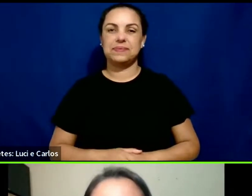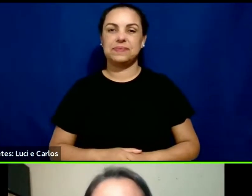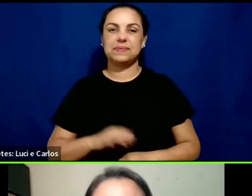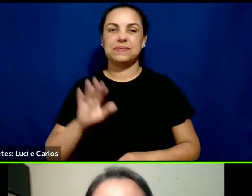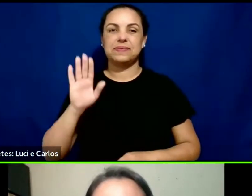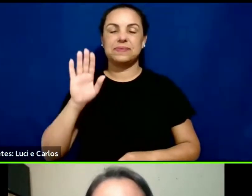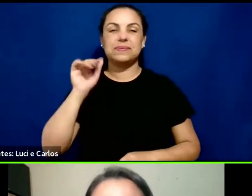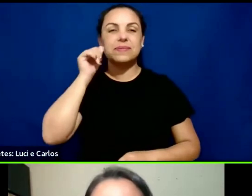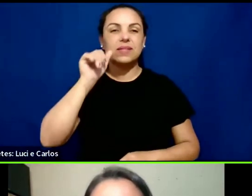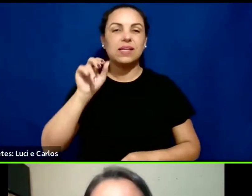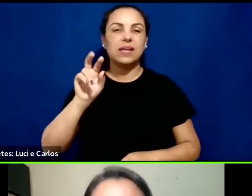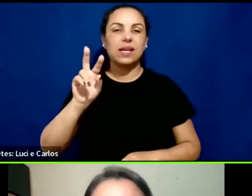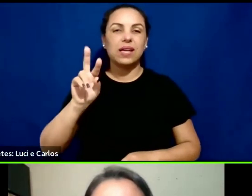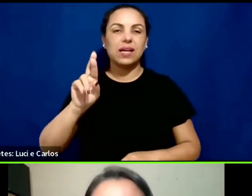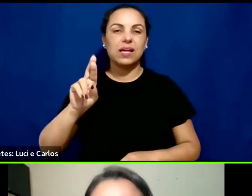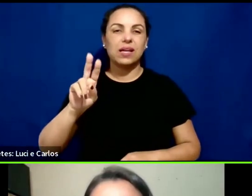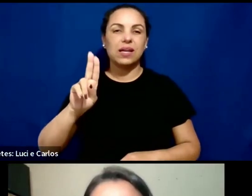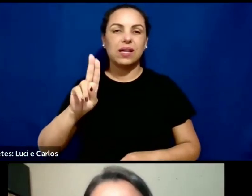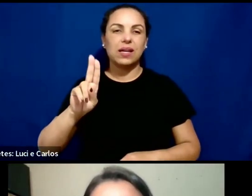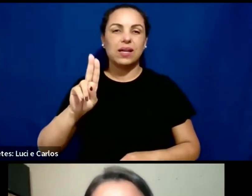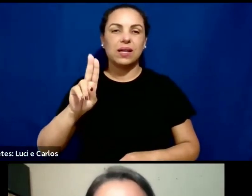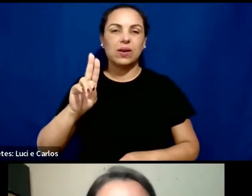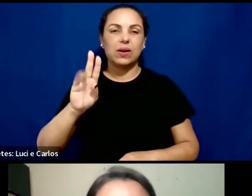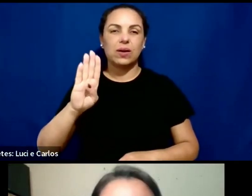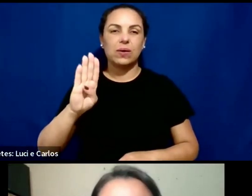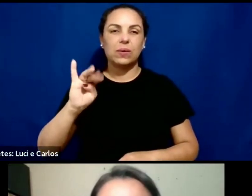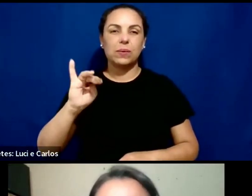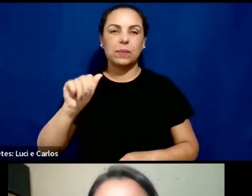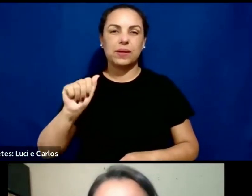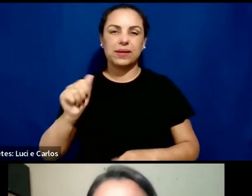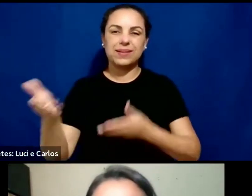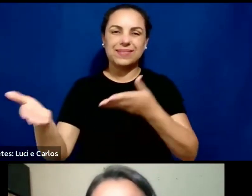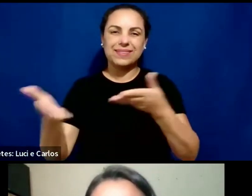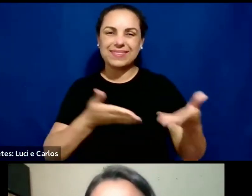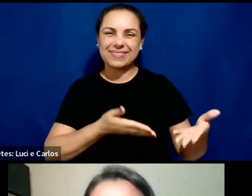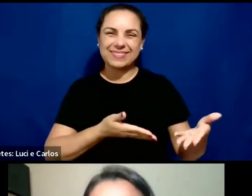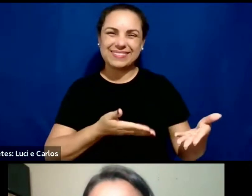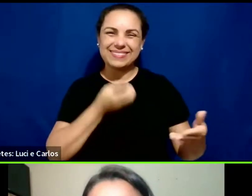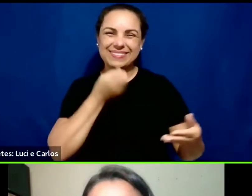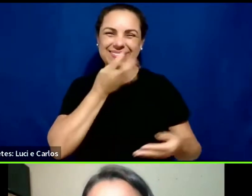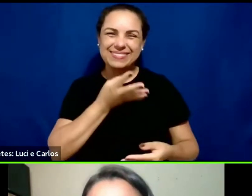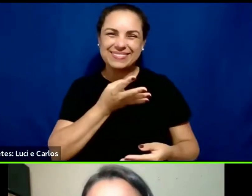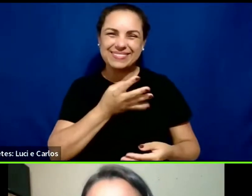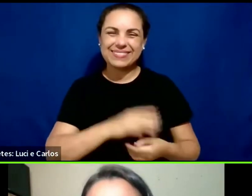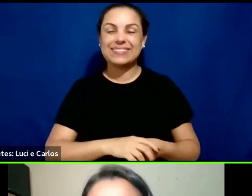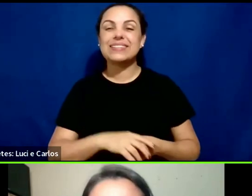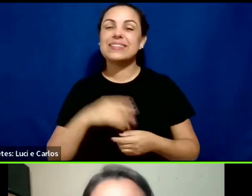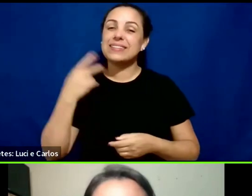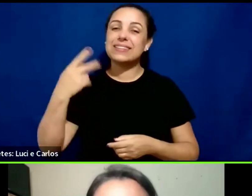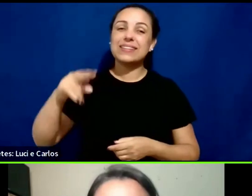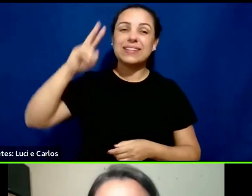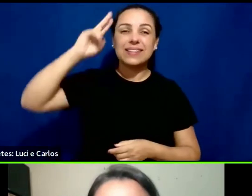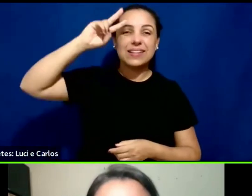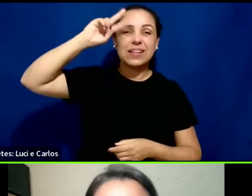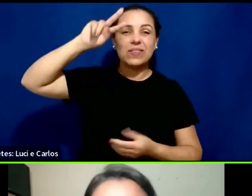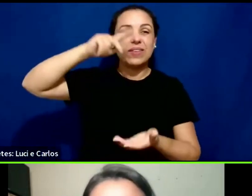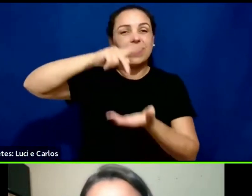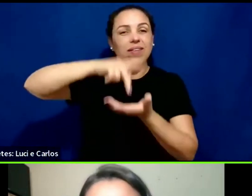Rúbia, seja muito bem-vinda. Então, a Rúbia vai dar hoje o depoimento para a